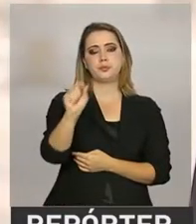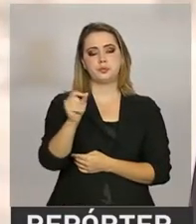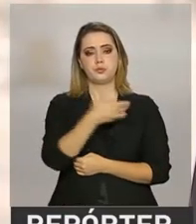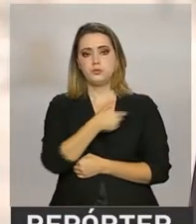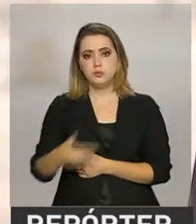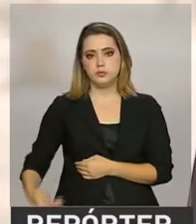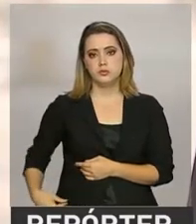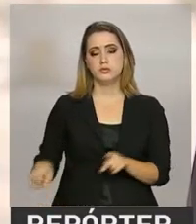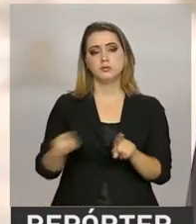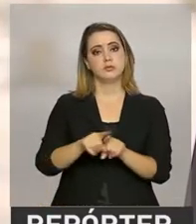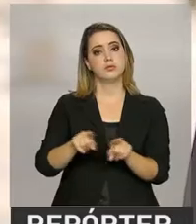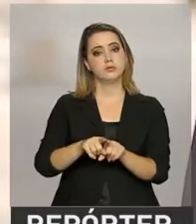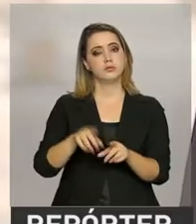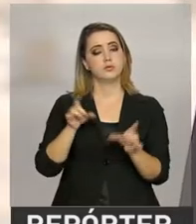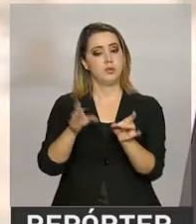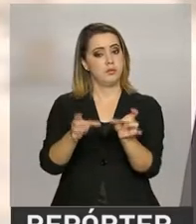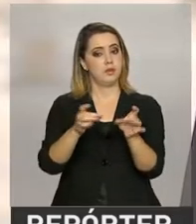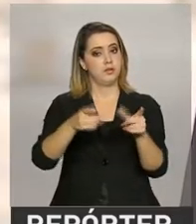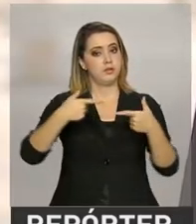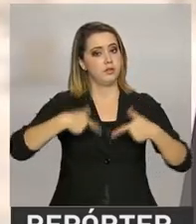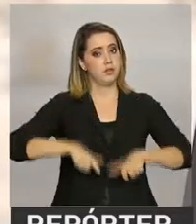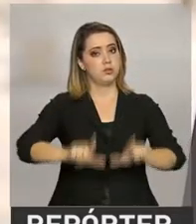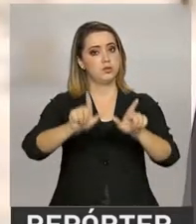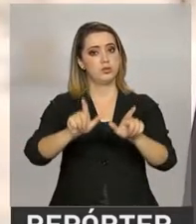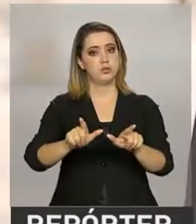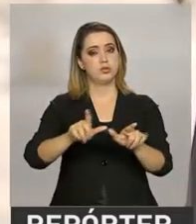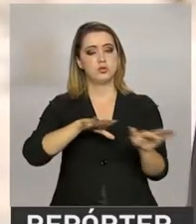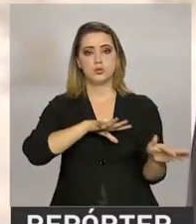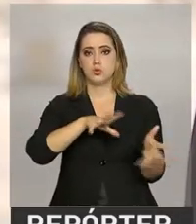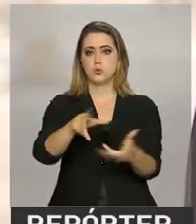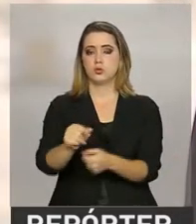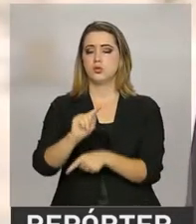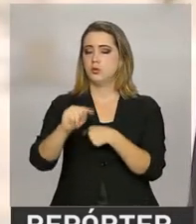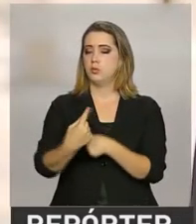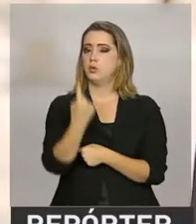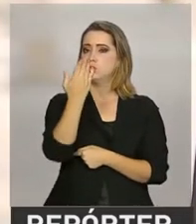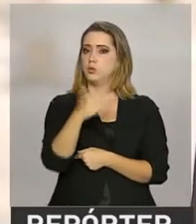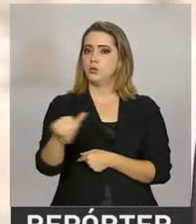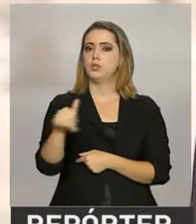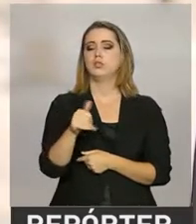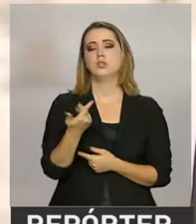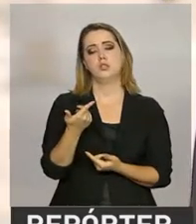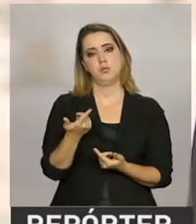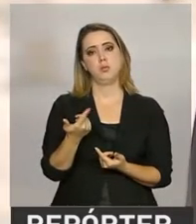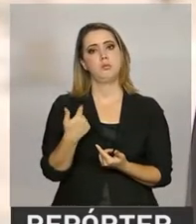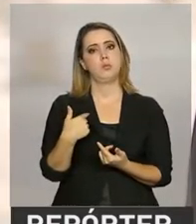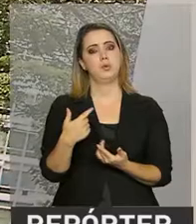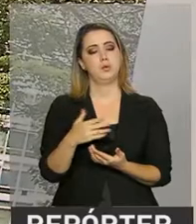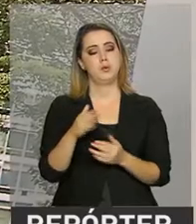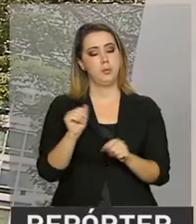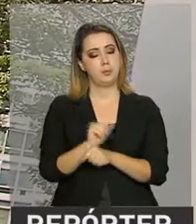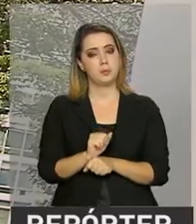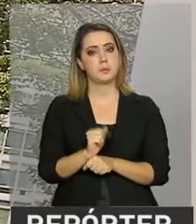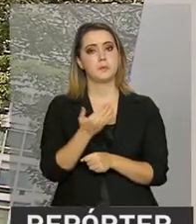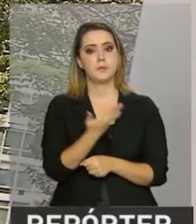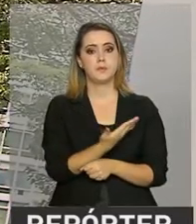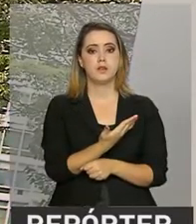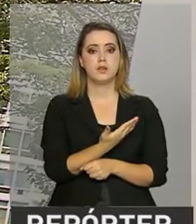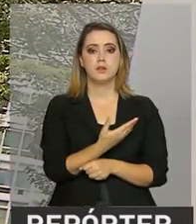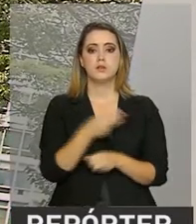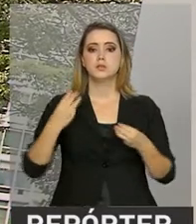voltou a emitir títulos no mercado externo depois de quase um ano e meio fora dessas operações para o ministério da